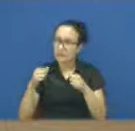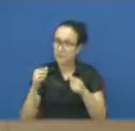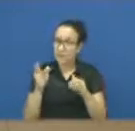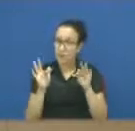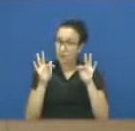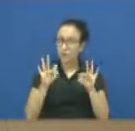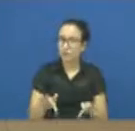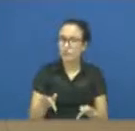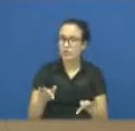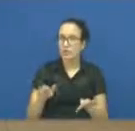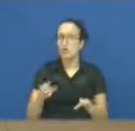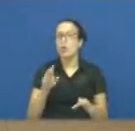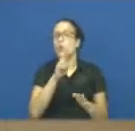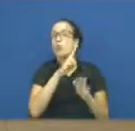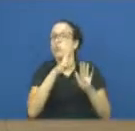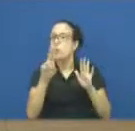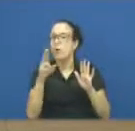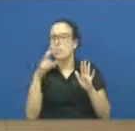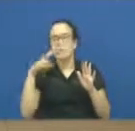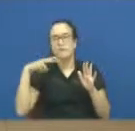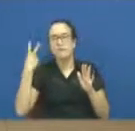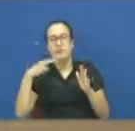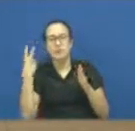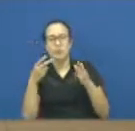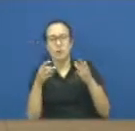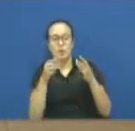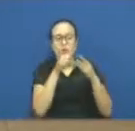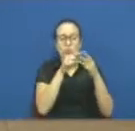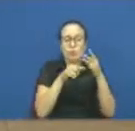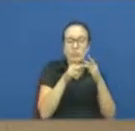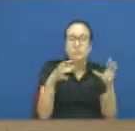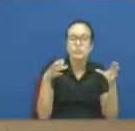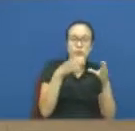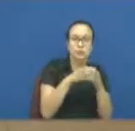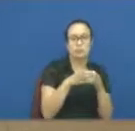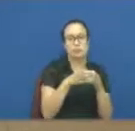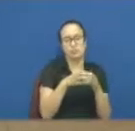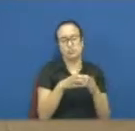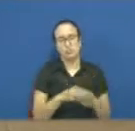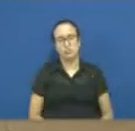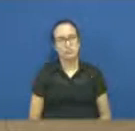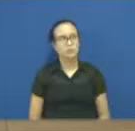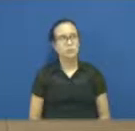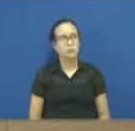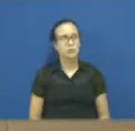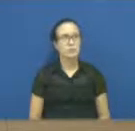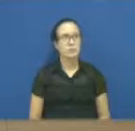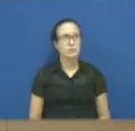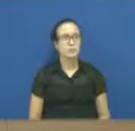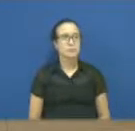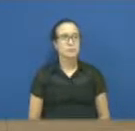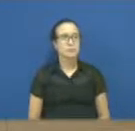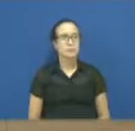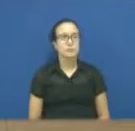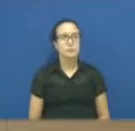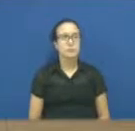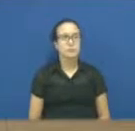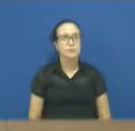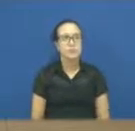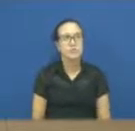desta sessão, indicar 2 membros para esta comissão. Já